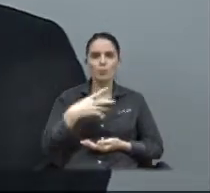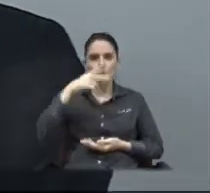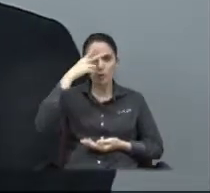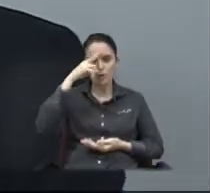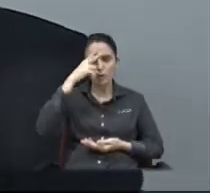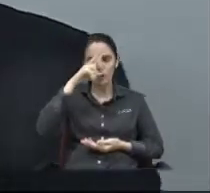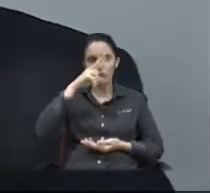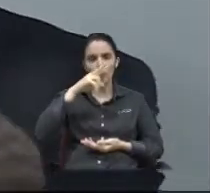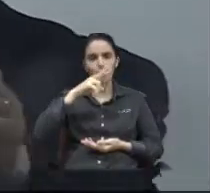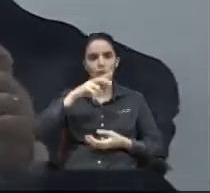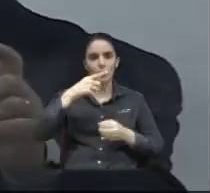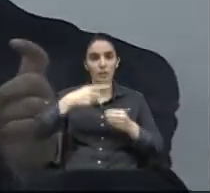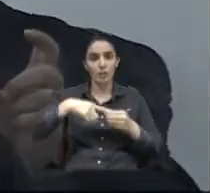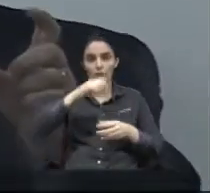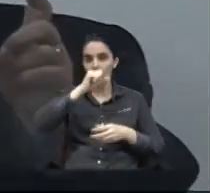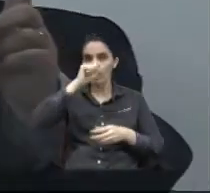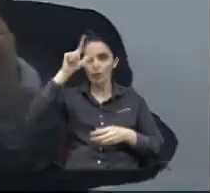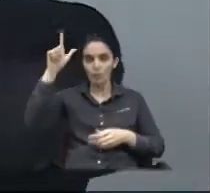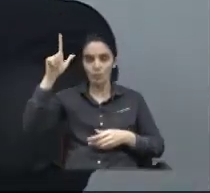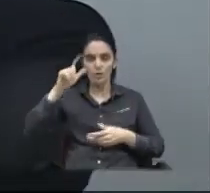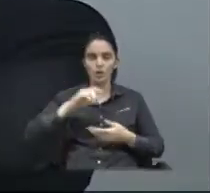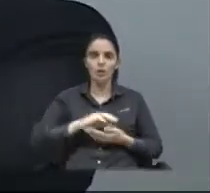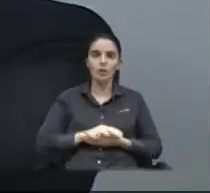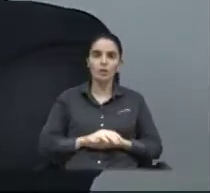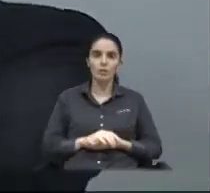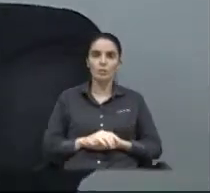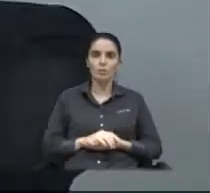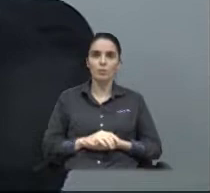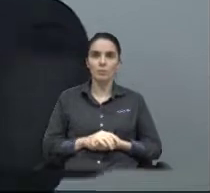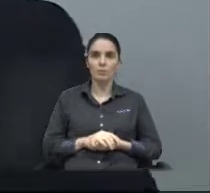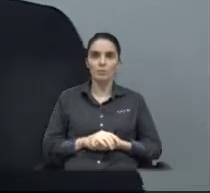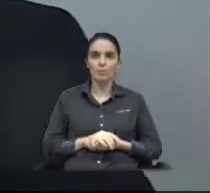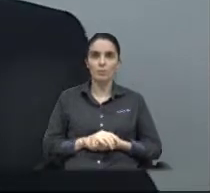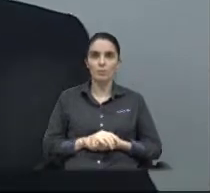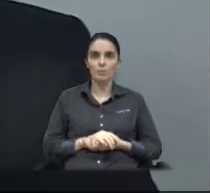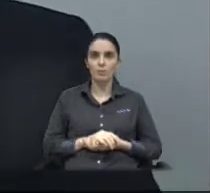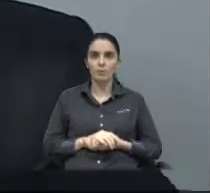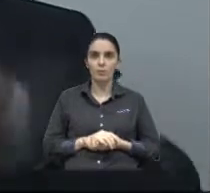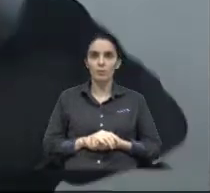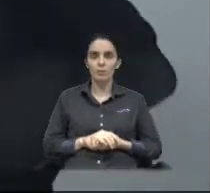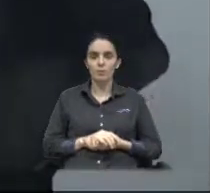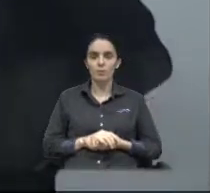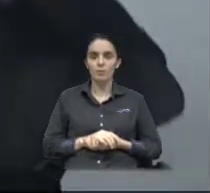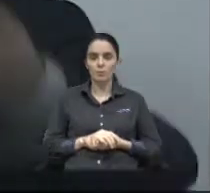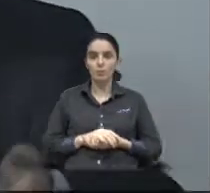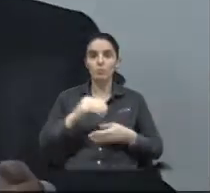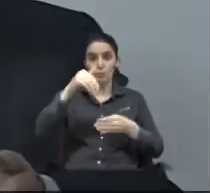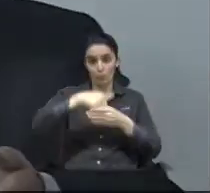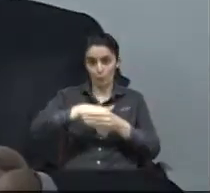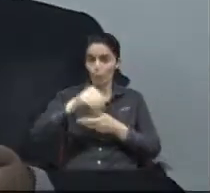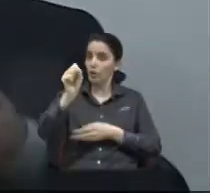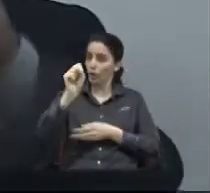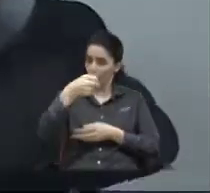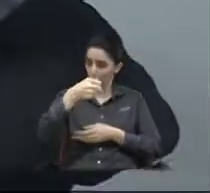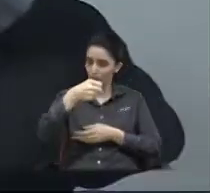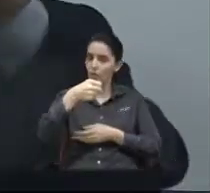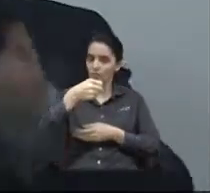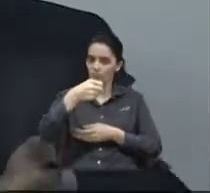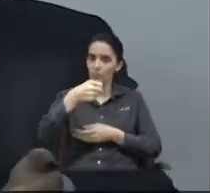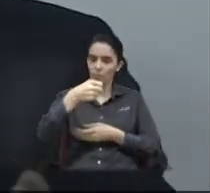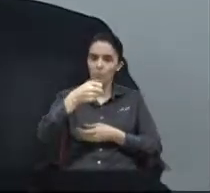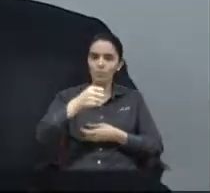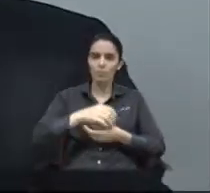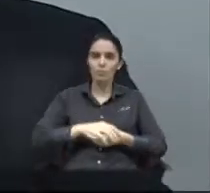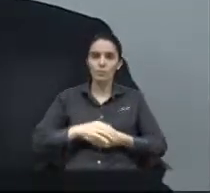cidade. E agora, para a gente fechar essa história, Dr. Rafael, é através da sua homenagem, que nós vamos votar, sim,